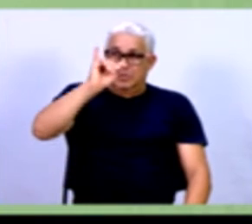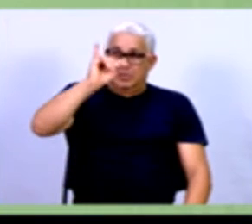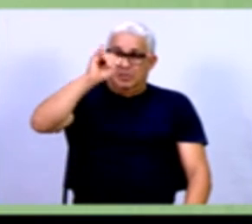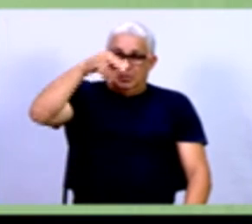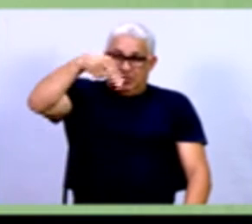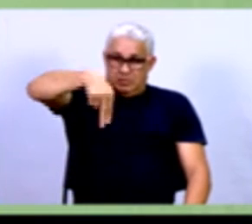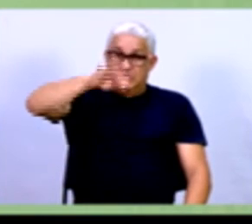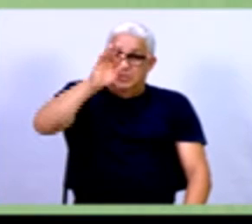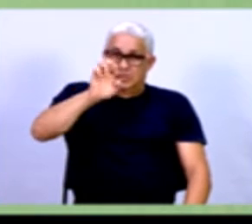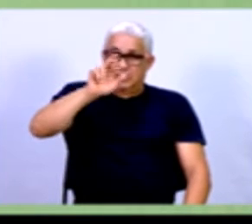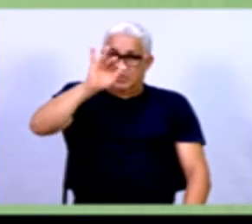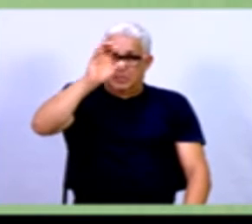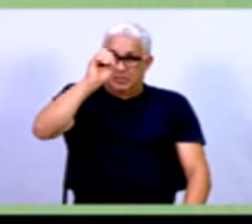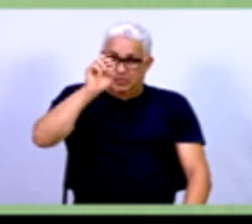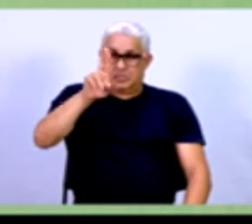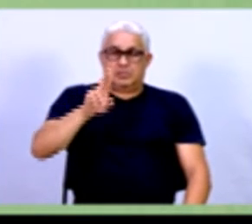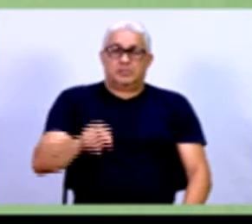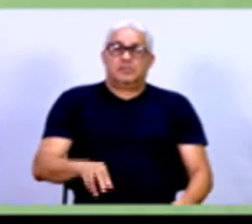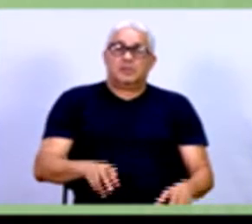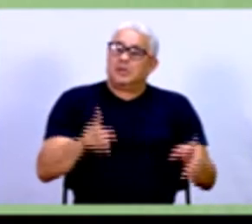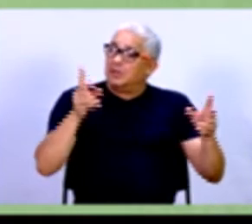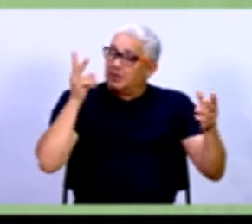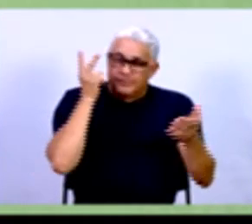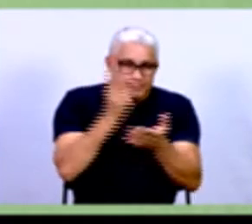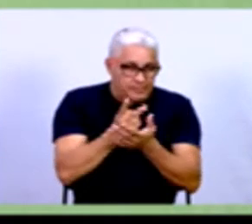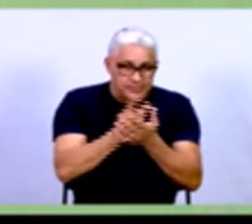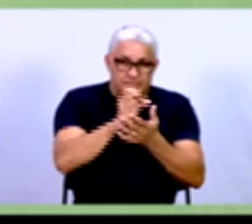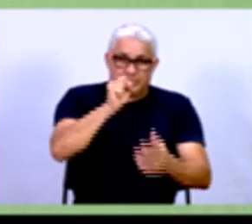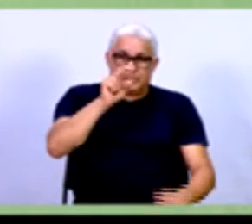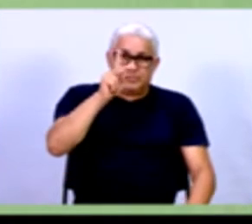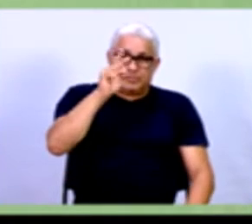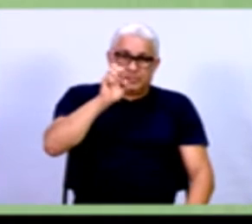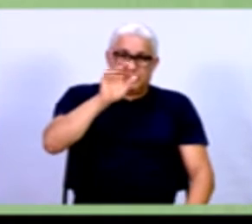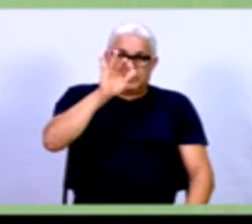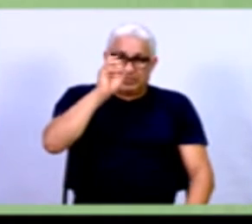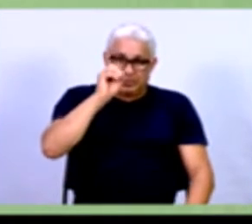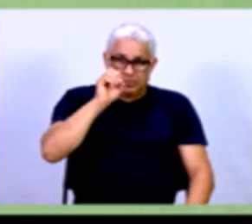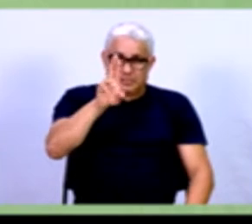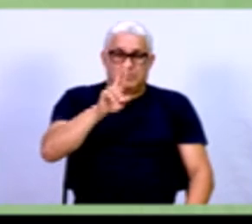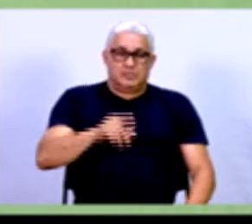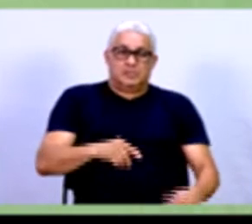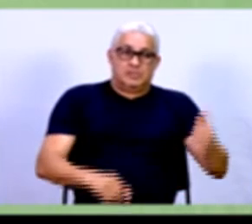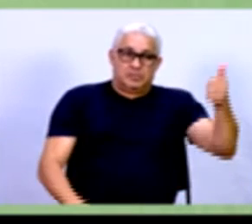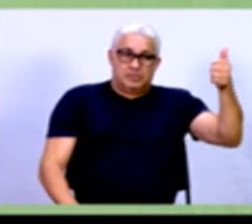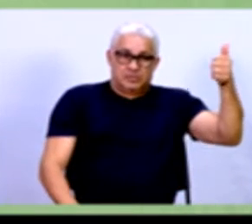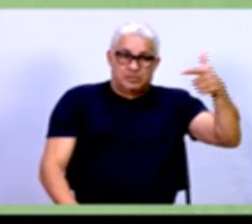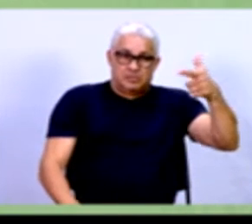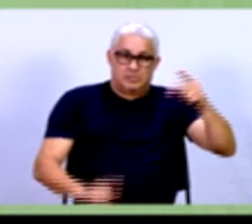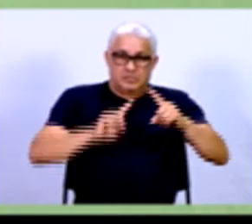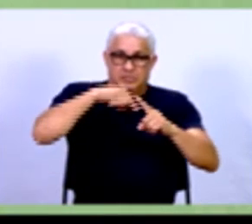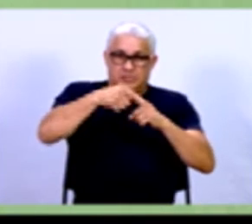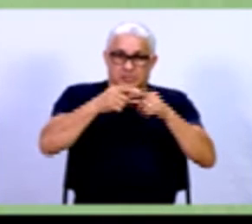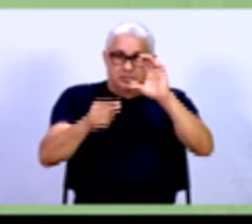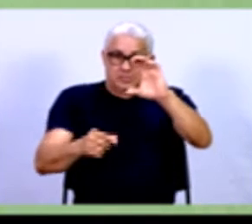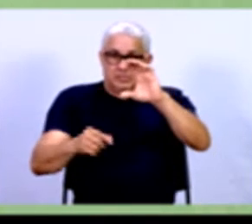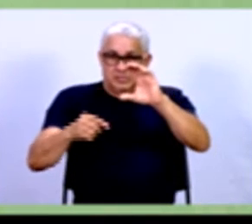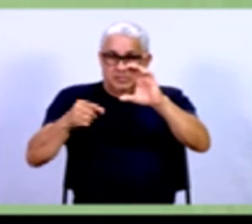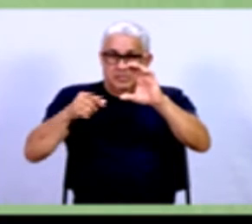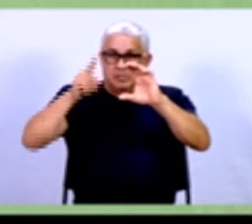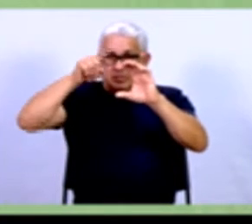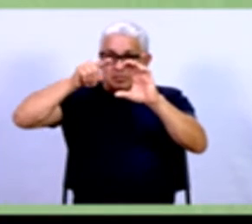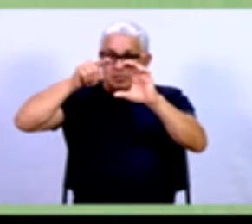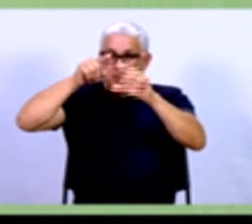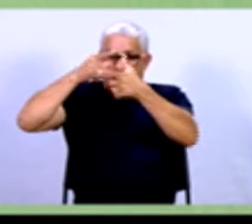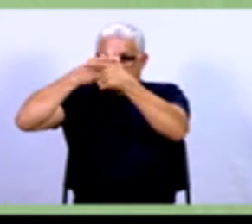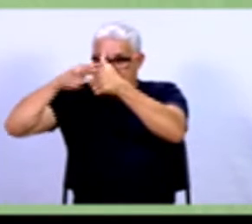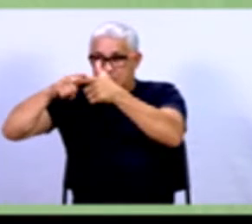coisa, só que no lugar do menos, a gente tem o mais. Então, é 12 mais C divididos por 2. A gente vai ter o quê? 12